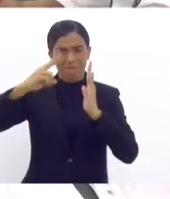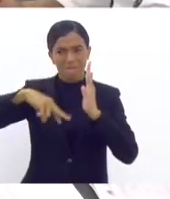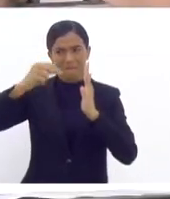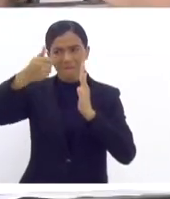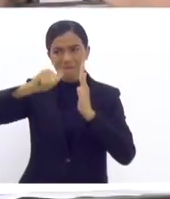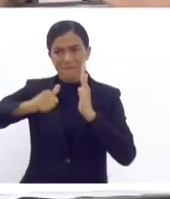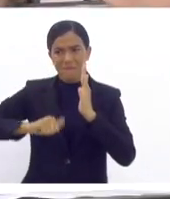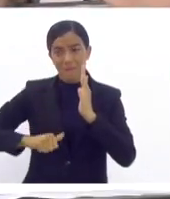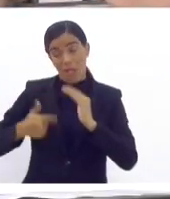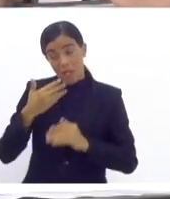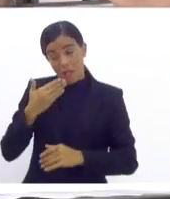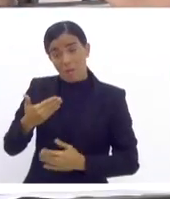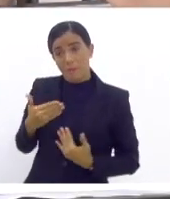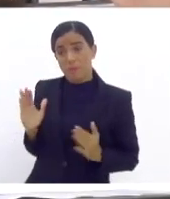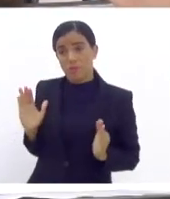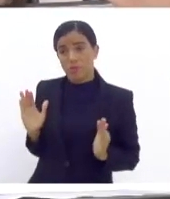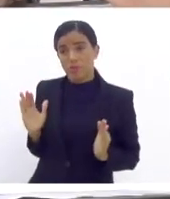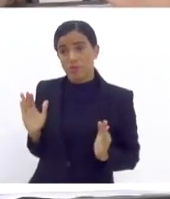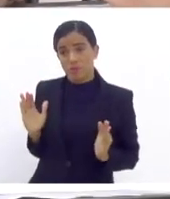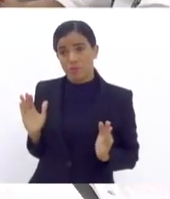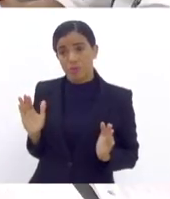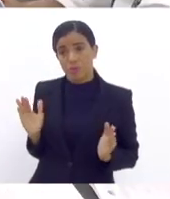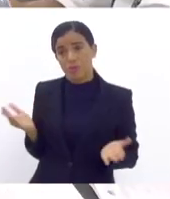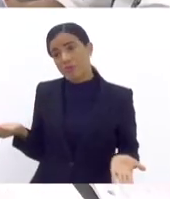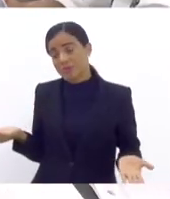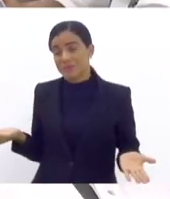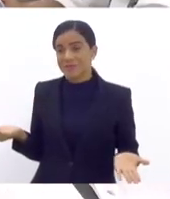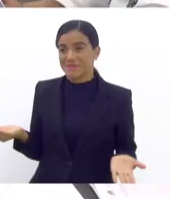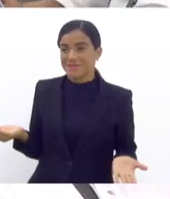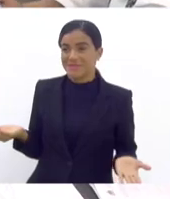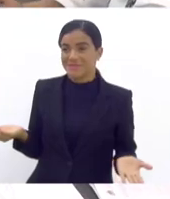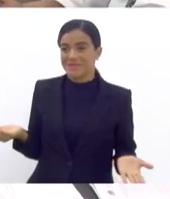Ele me pediu, realmente. Tá bom. É bom que dá tempo de mudar o parecer.